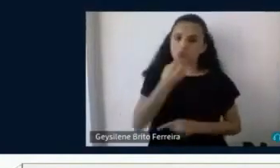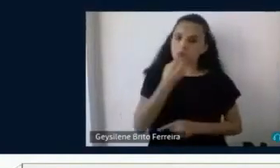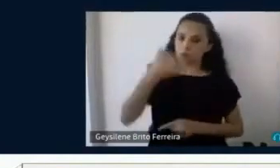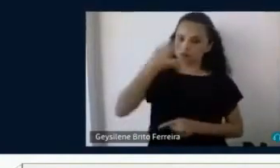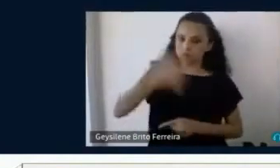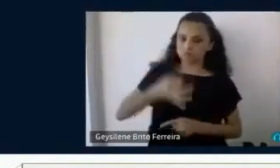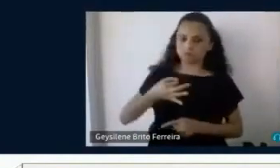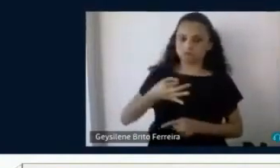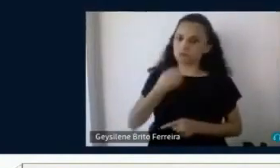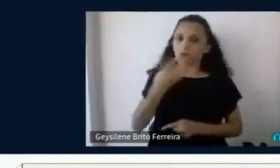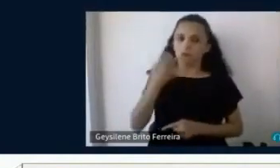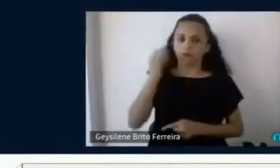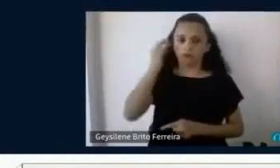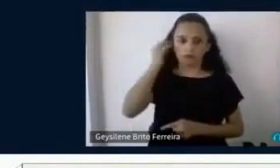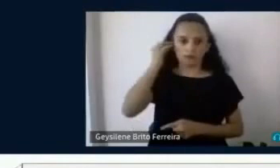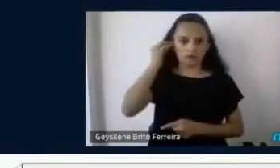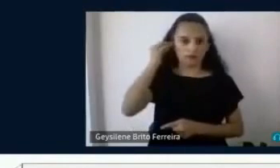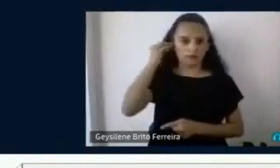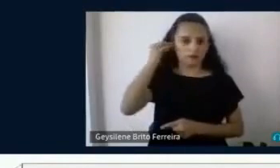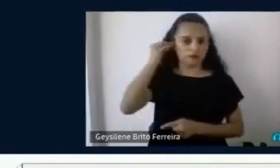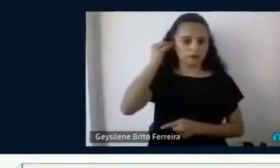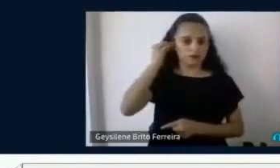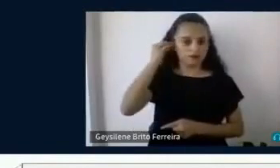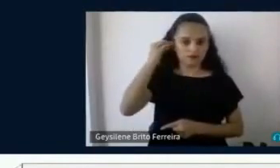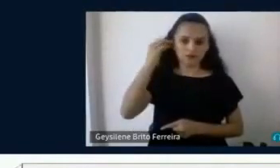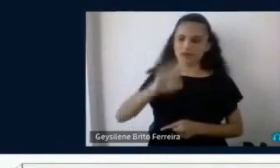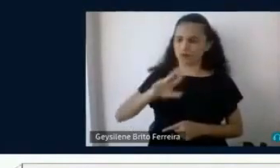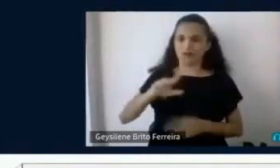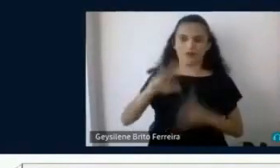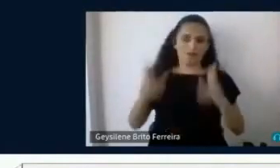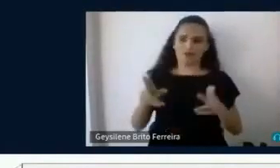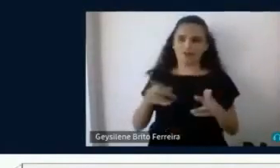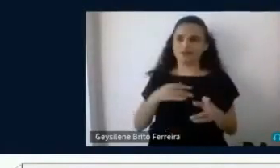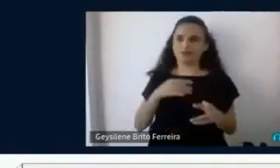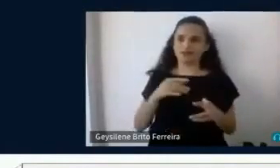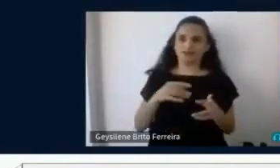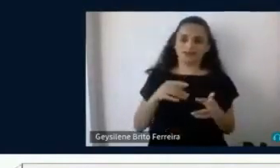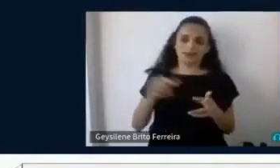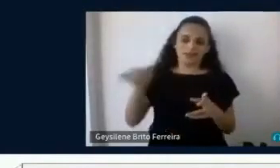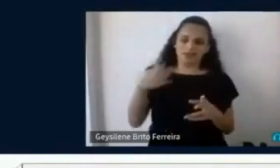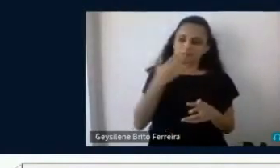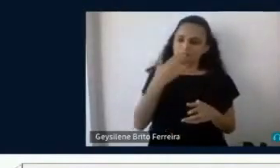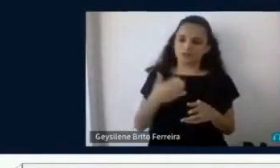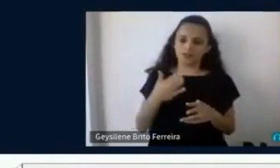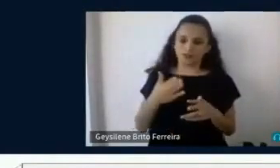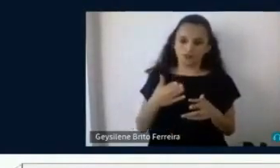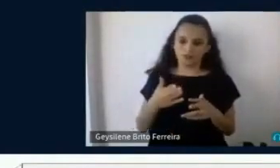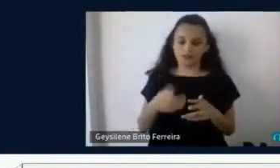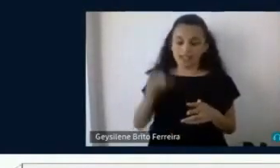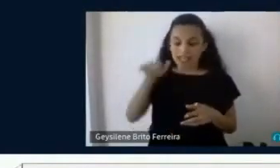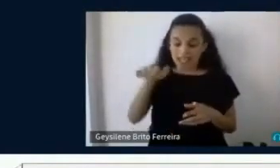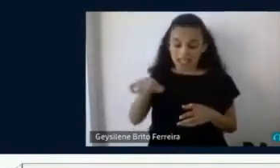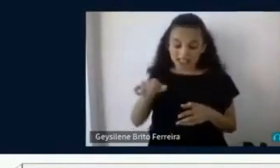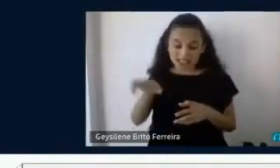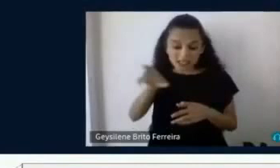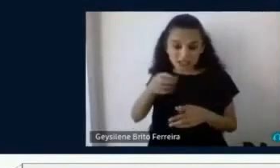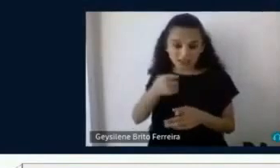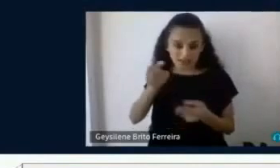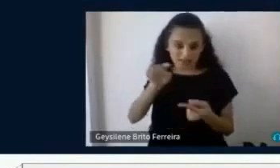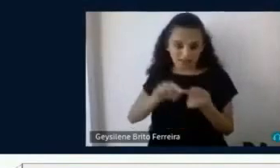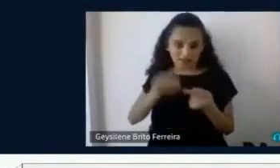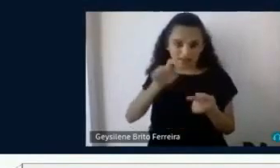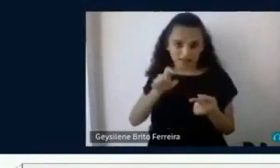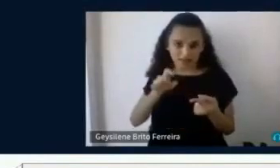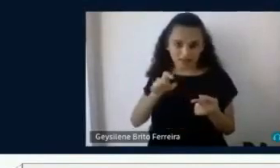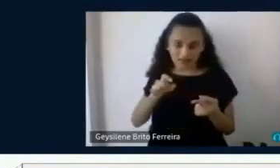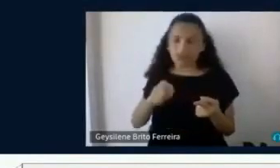como drive-thru, as pessoas passando. E esses números também estão inflando aquela curva de casos incidentes que vocês